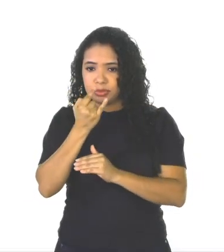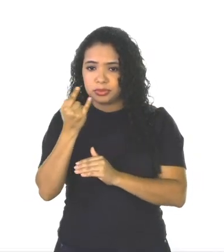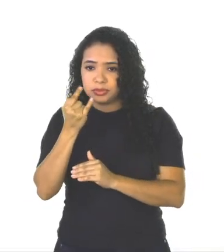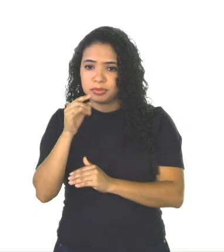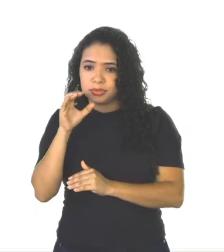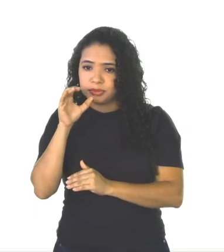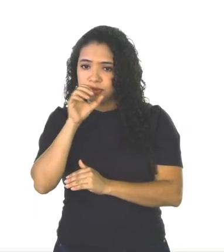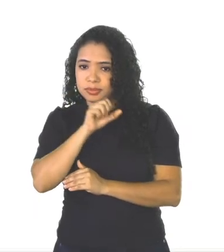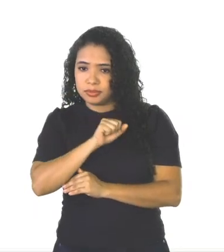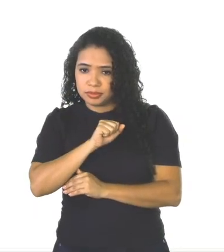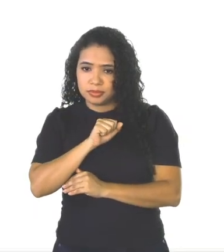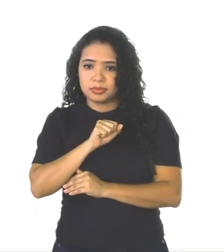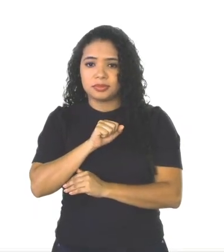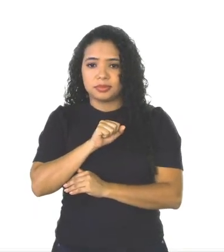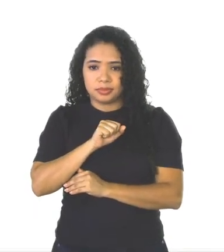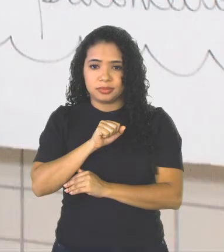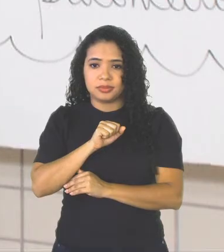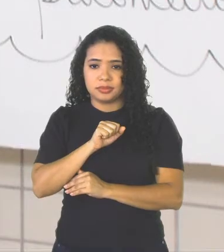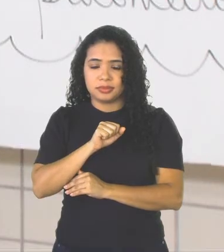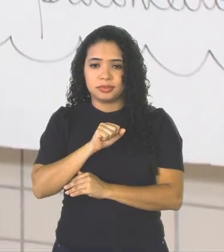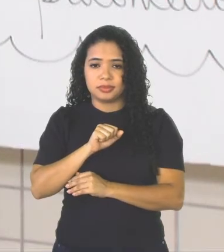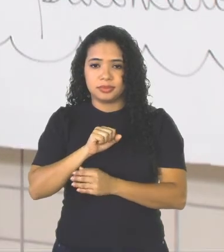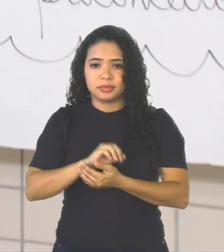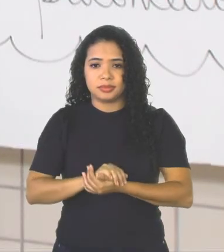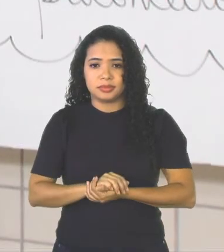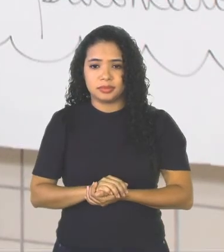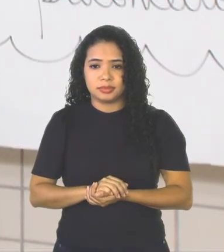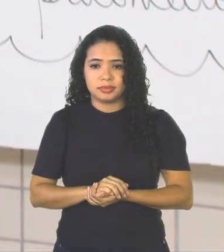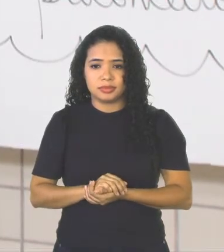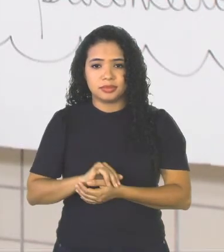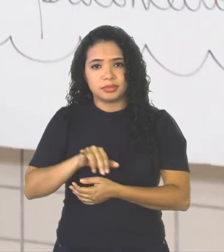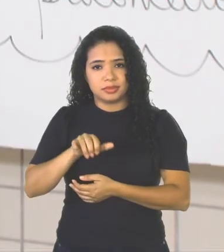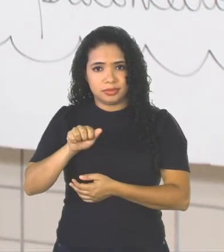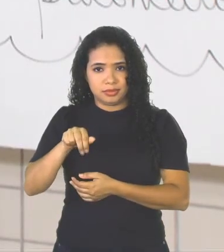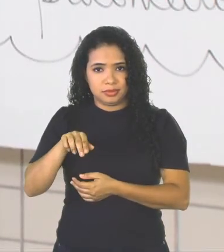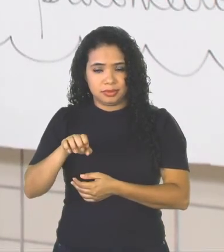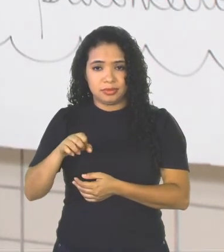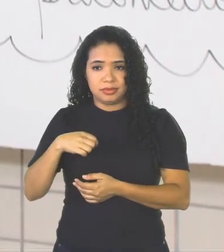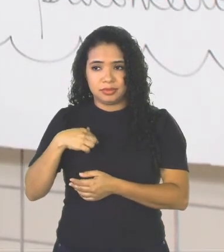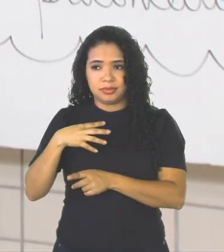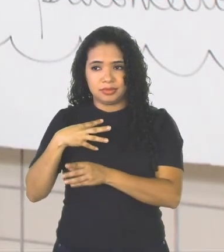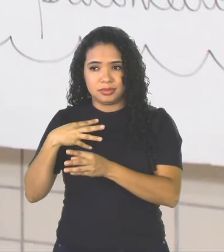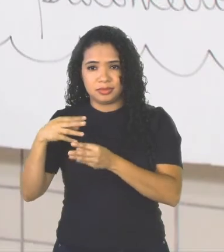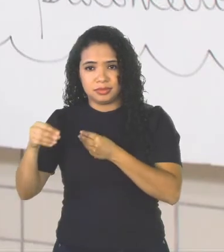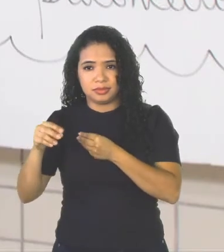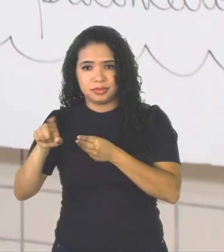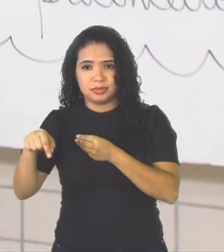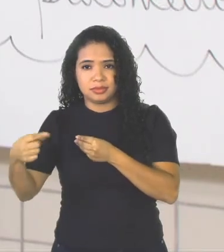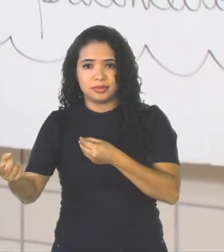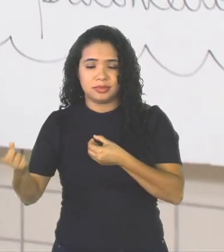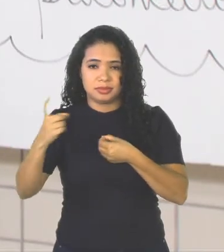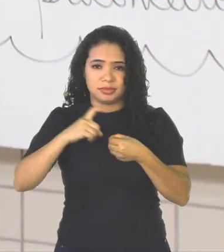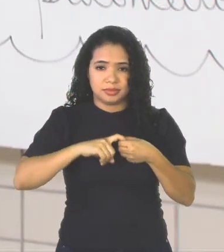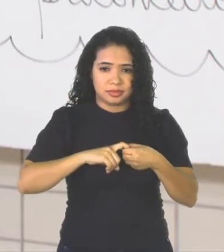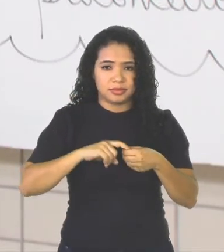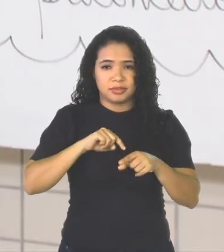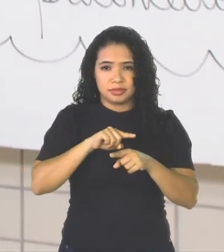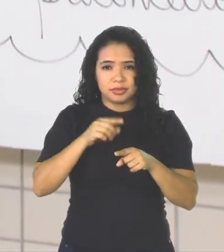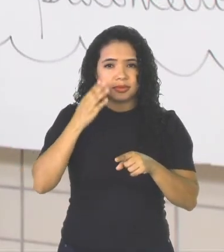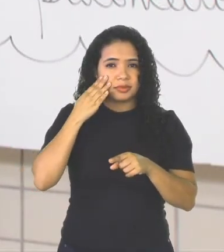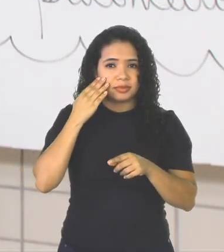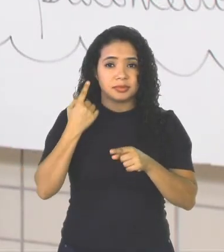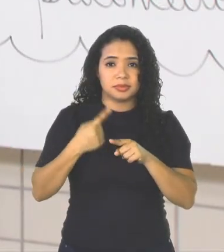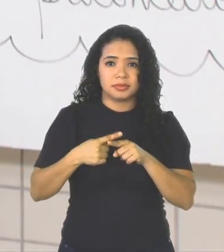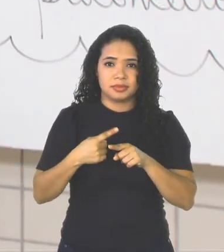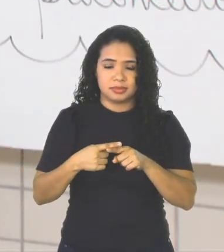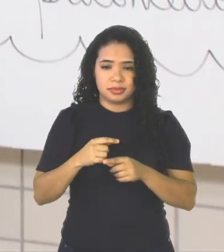rapidamente pela Jane. Aí a gente viu lá na narrativa que ele some, né, depois ele volta e quando vocês lerem, vocês vão saber o porquê